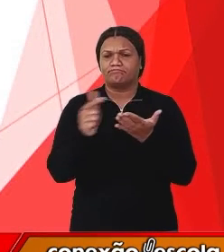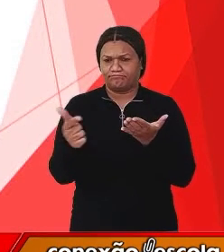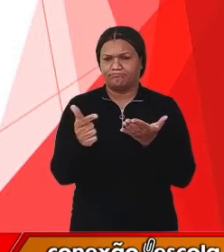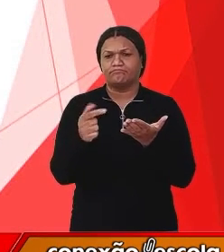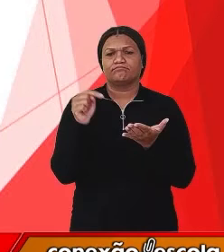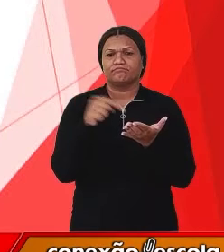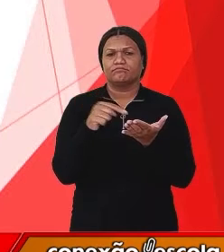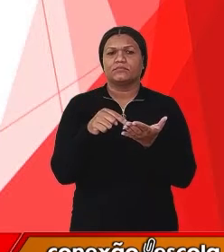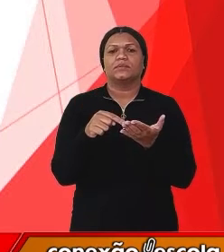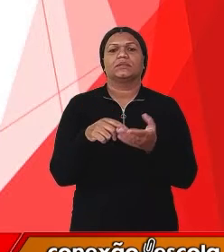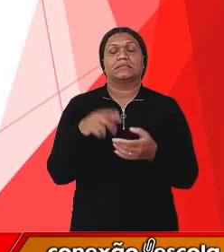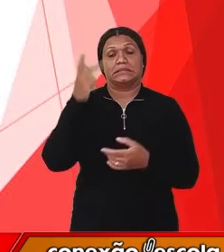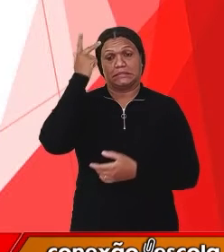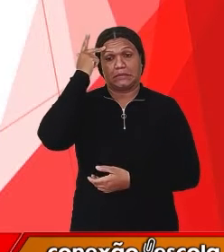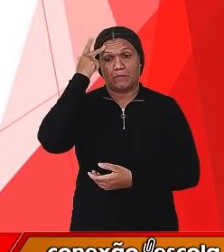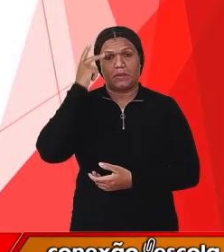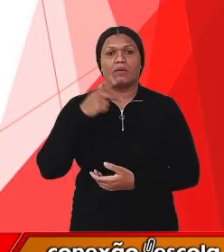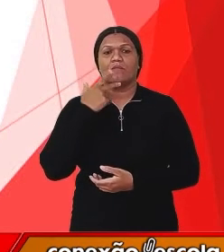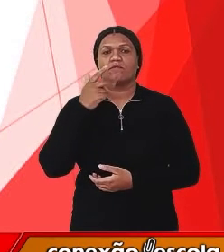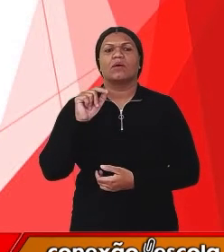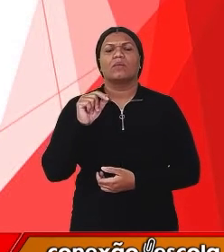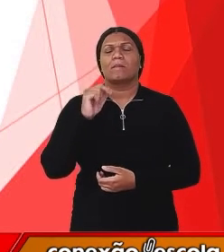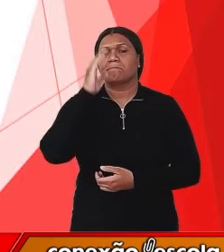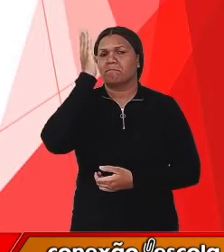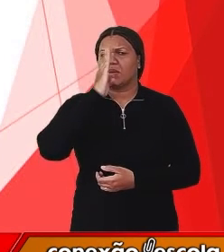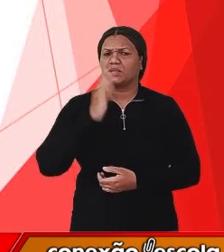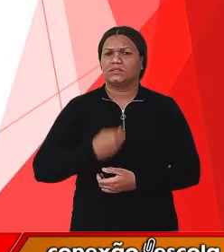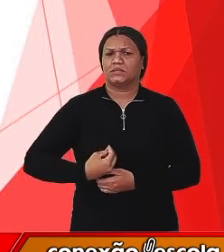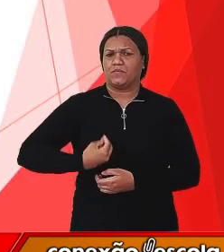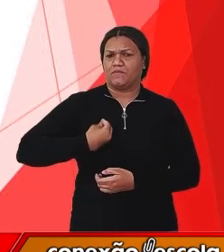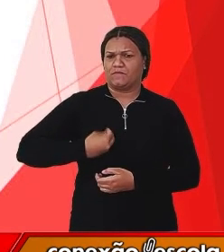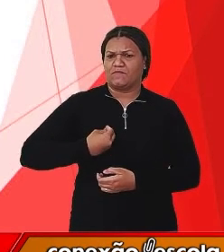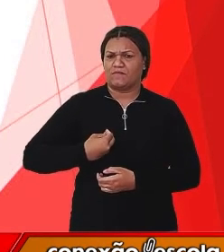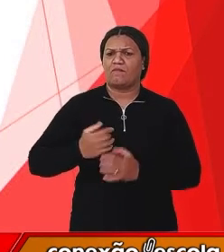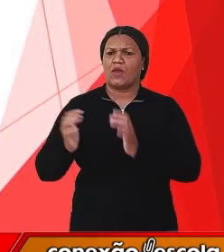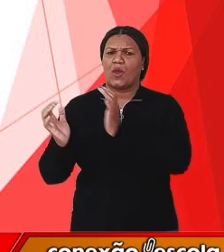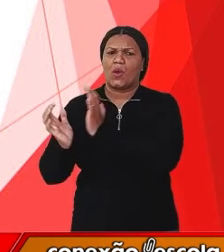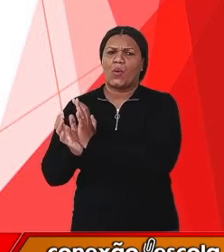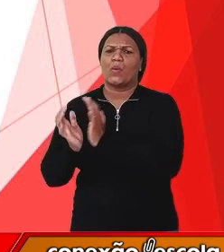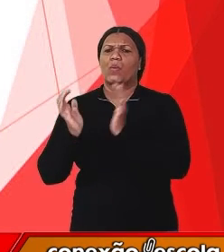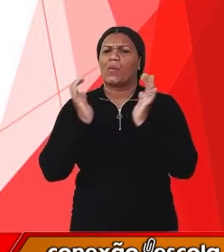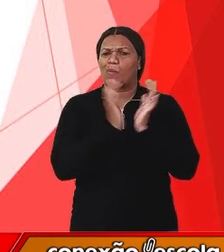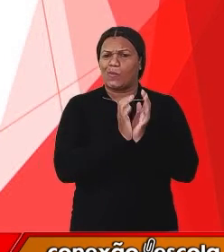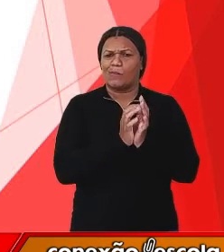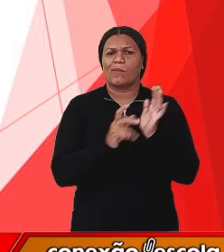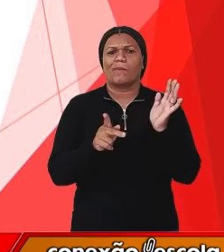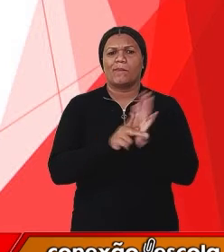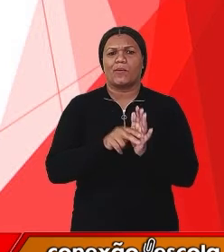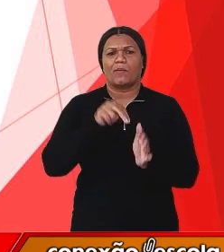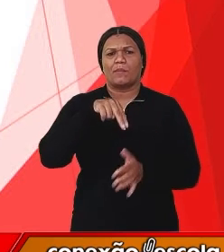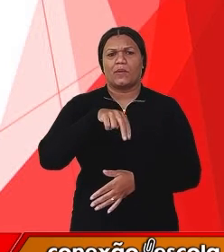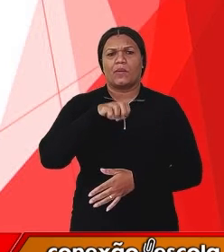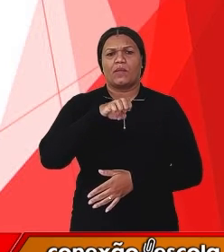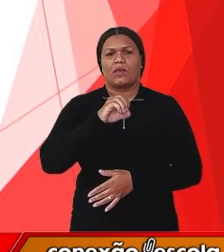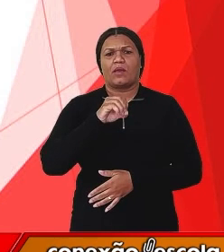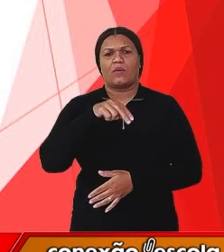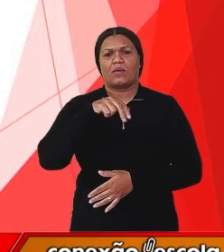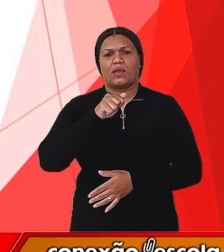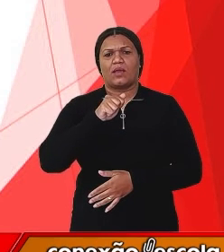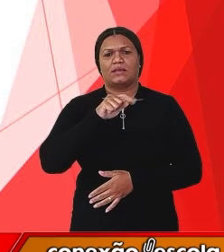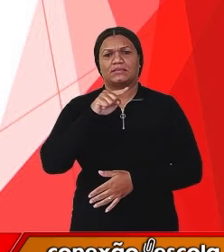dizendo que o Brasil vive uma escalada de grupos neonazistas e aumento de inquéritos de apologia